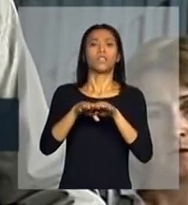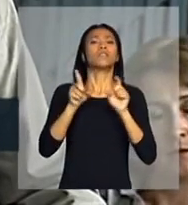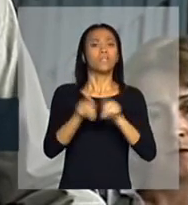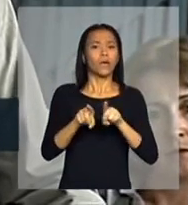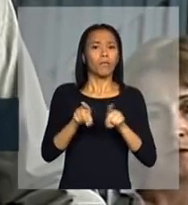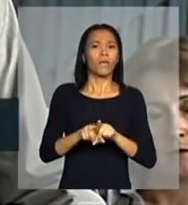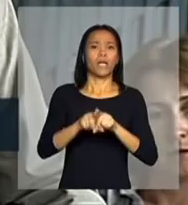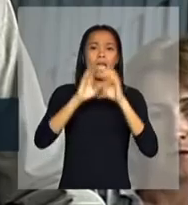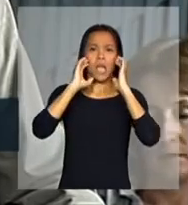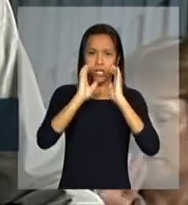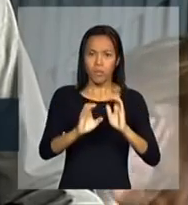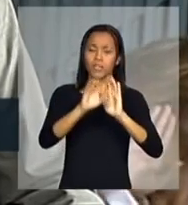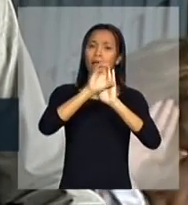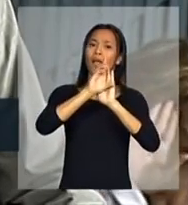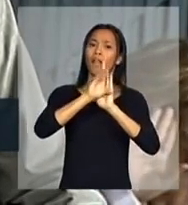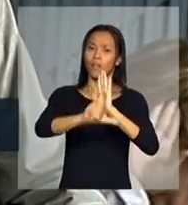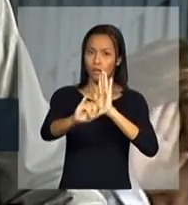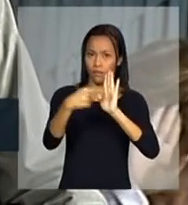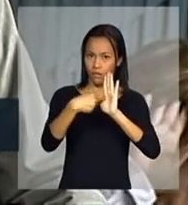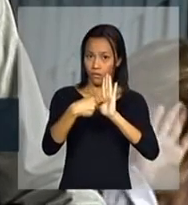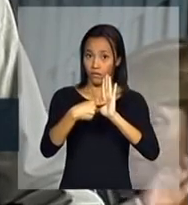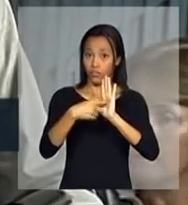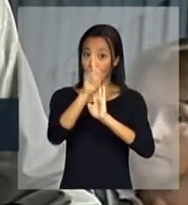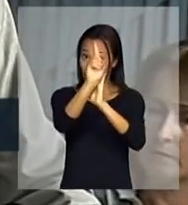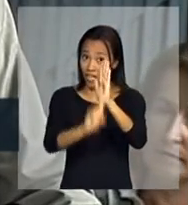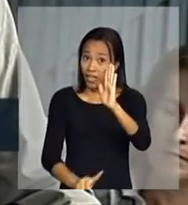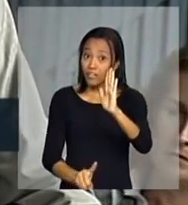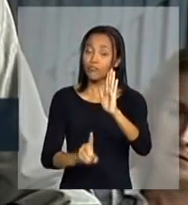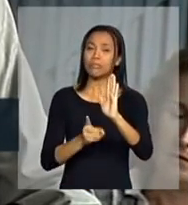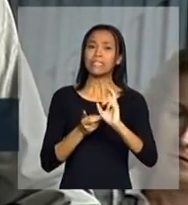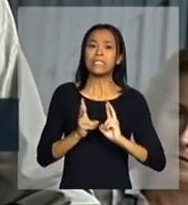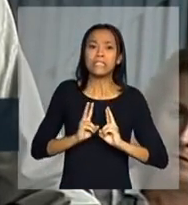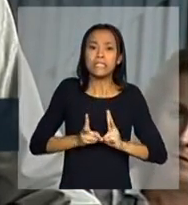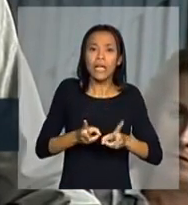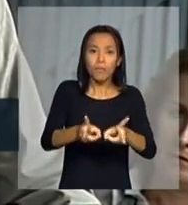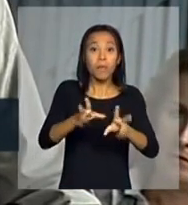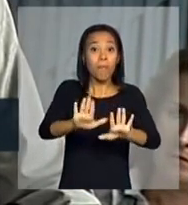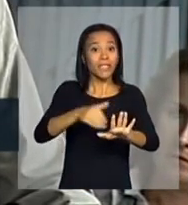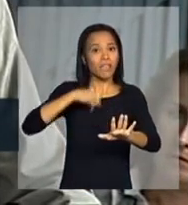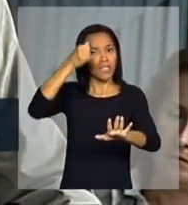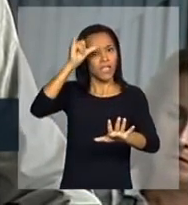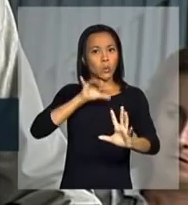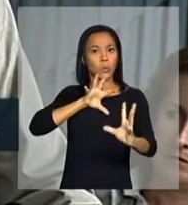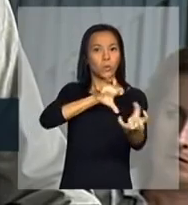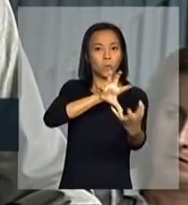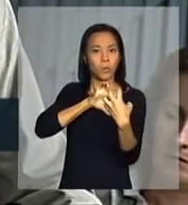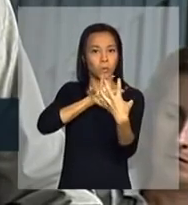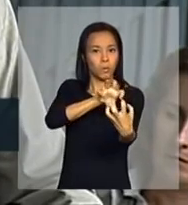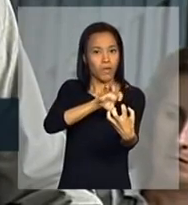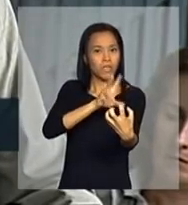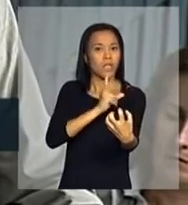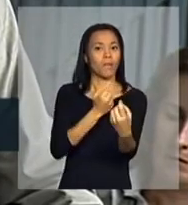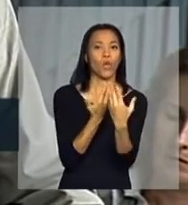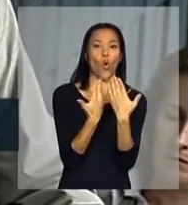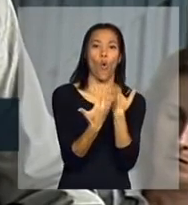direitos dentro de uma postura proativa, mas evitando conflitos, buscando